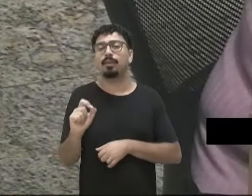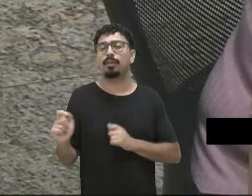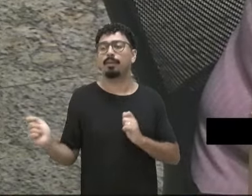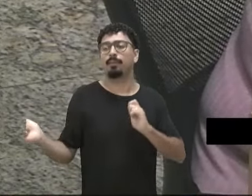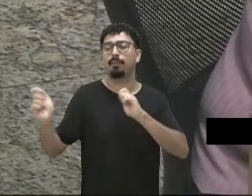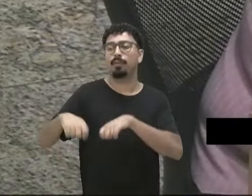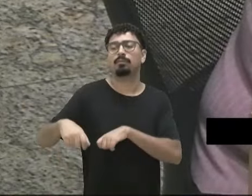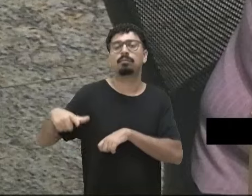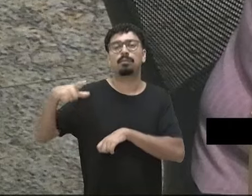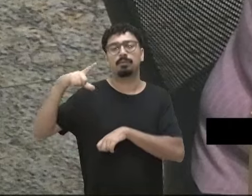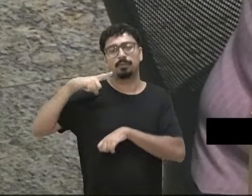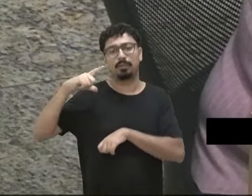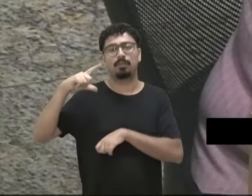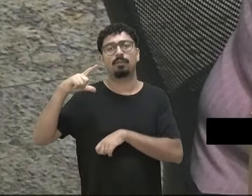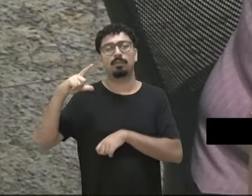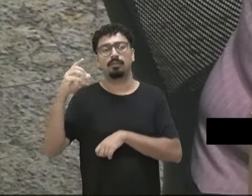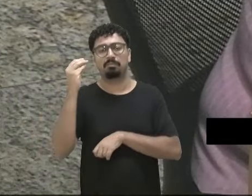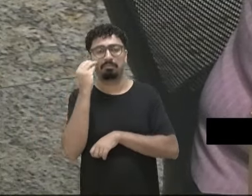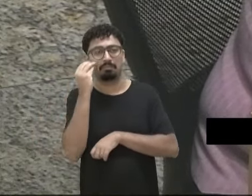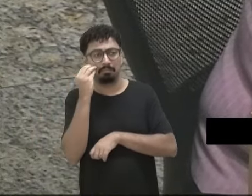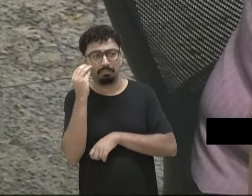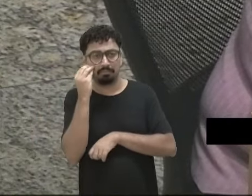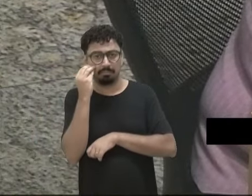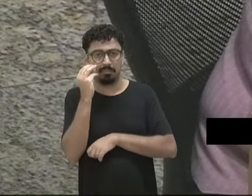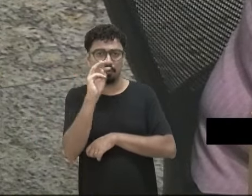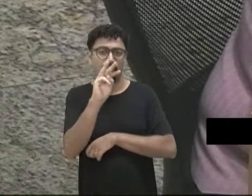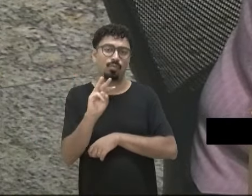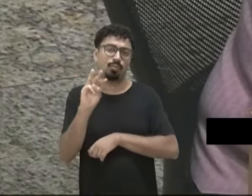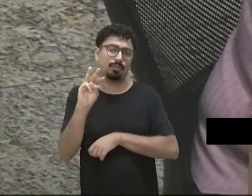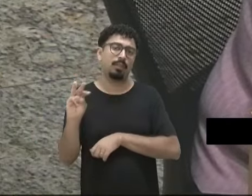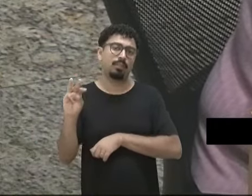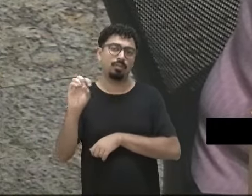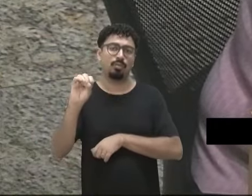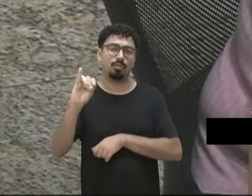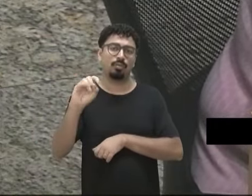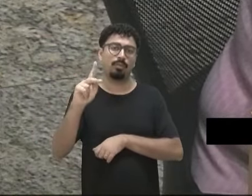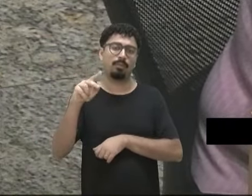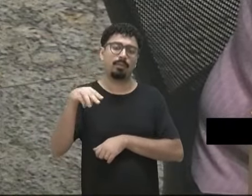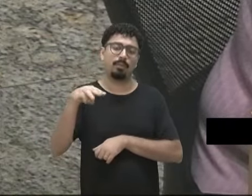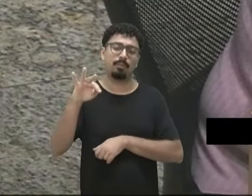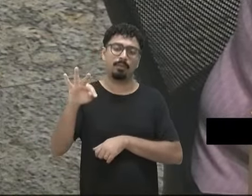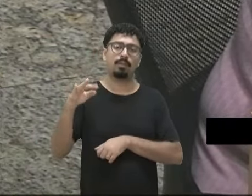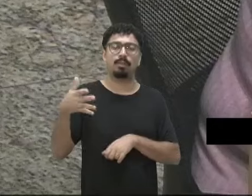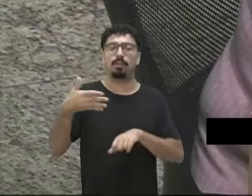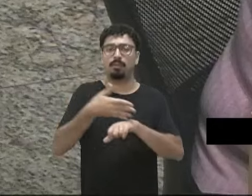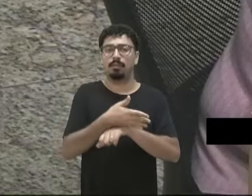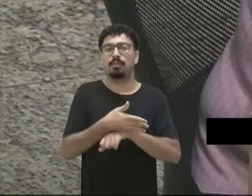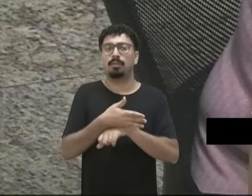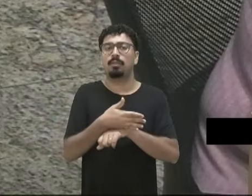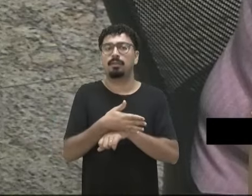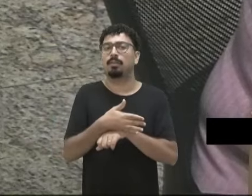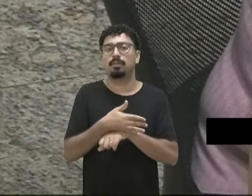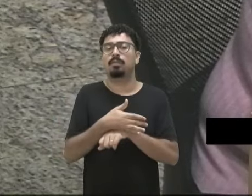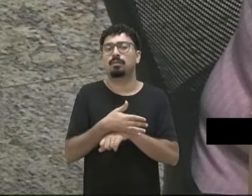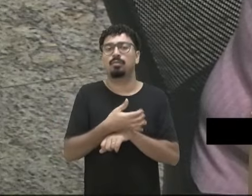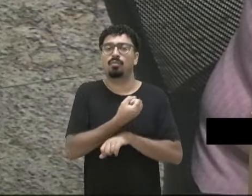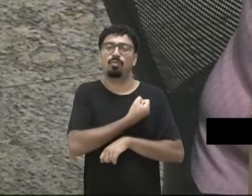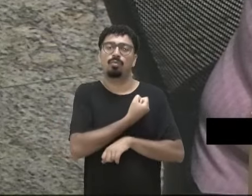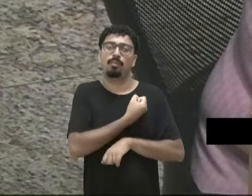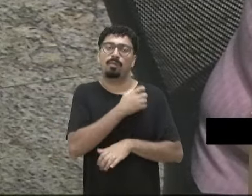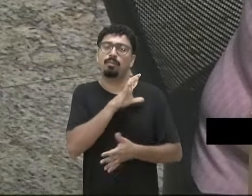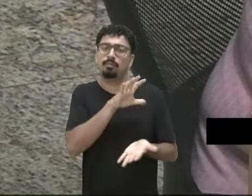faça uma simulação no site do Instituto de Previdência, entrando com a sua matrícula, porque obviamente já vai